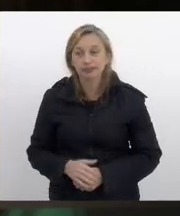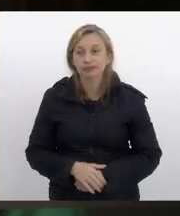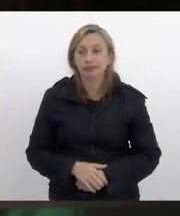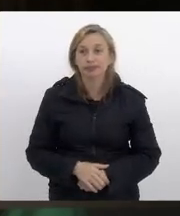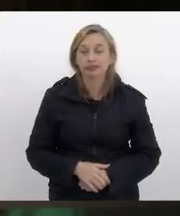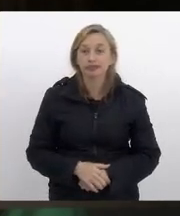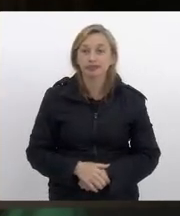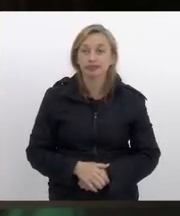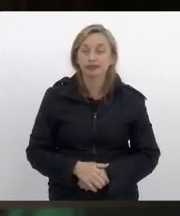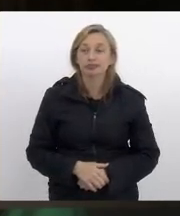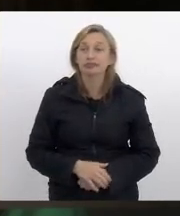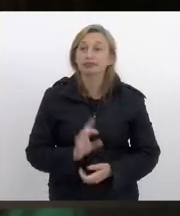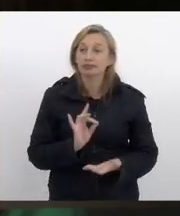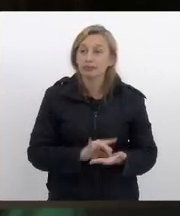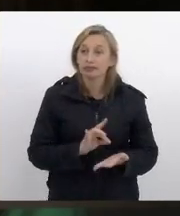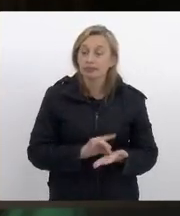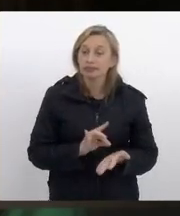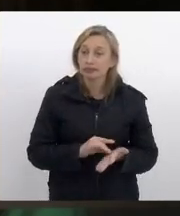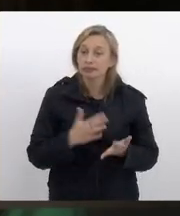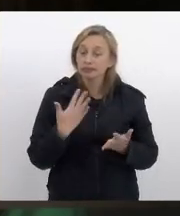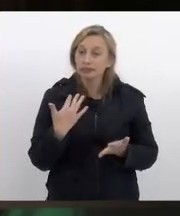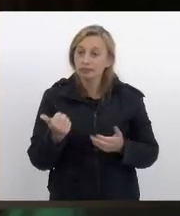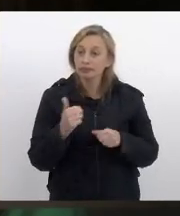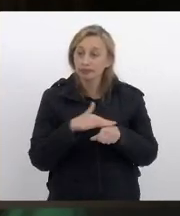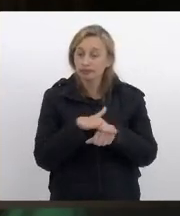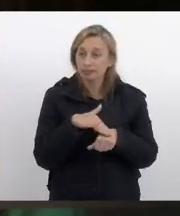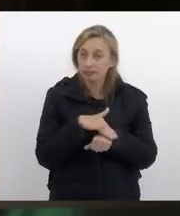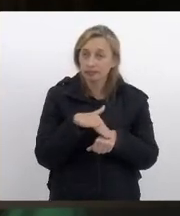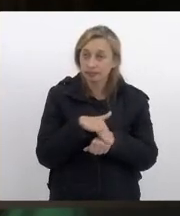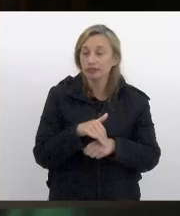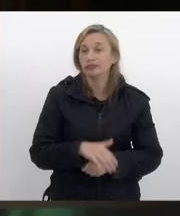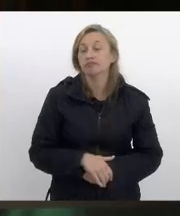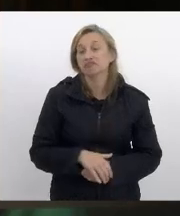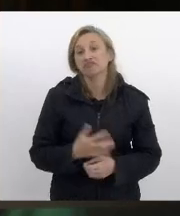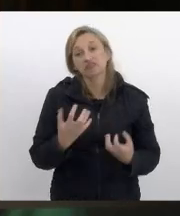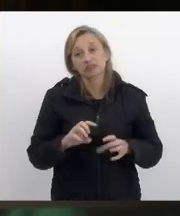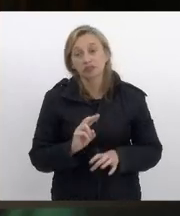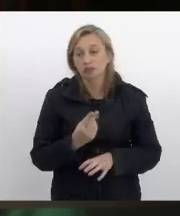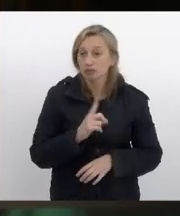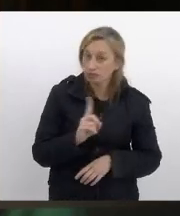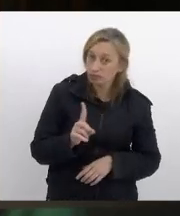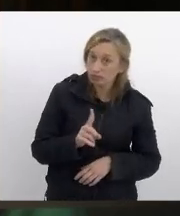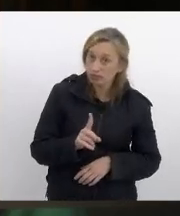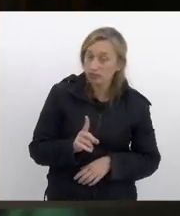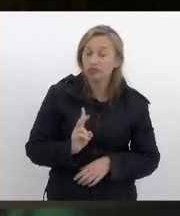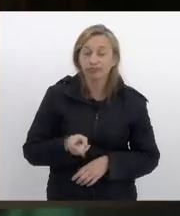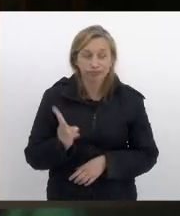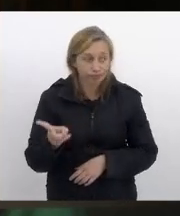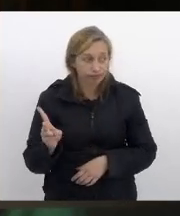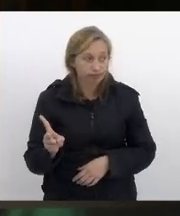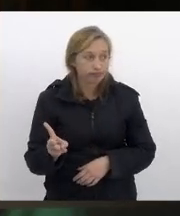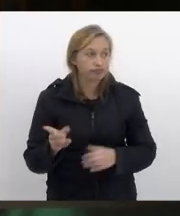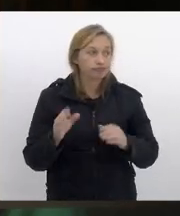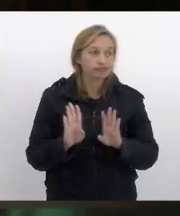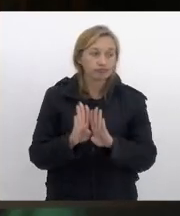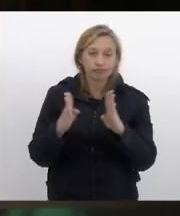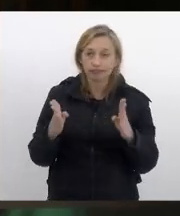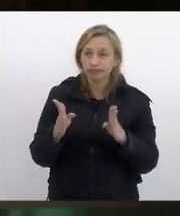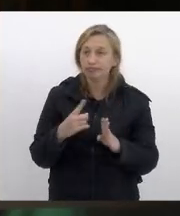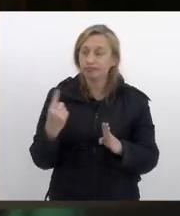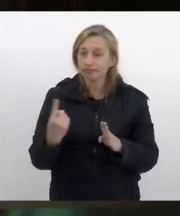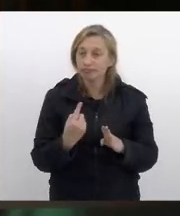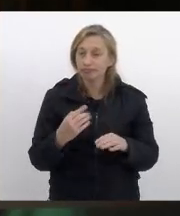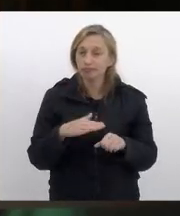sendo um governador que realmente nos chama para conversar, queira ou não, de uma forma ou de outra, sempre abre as portas para nós,